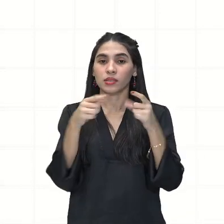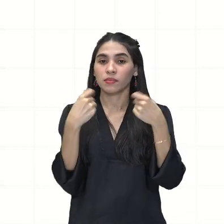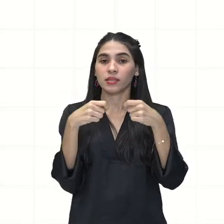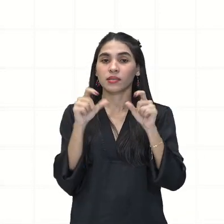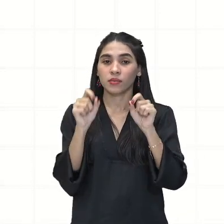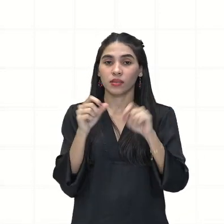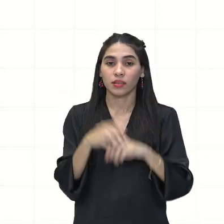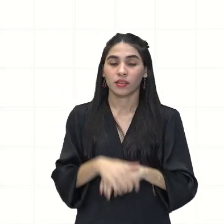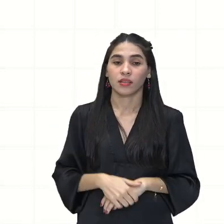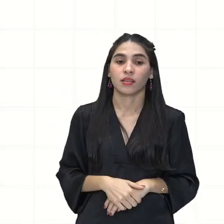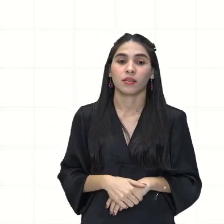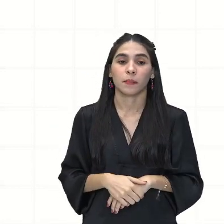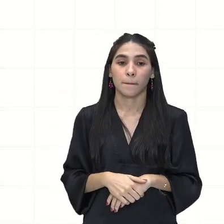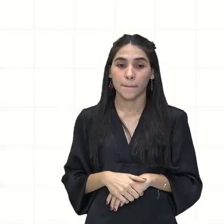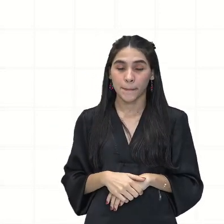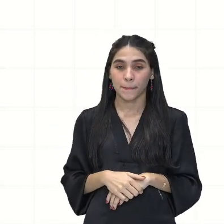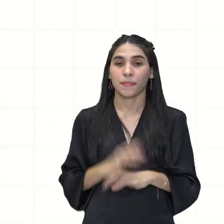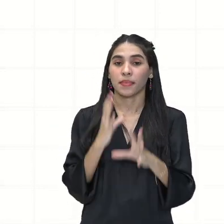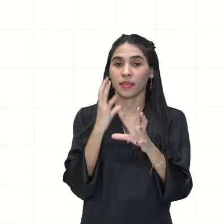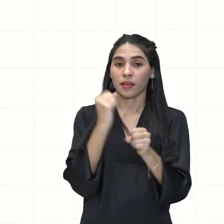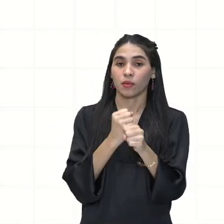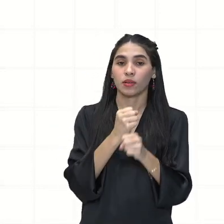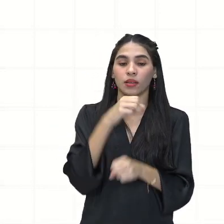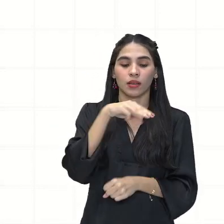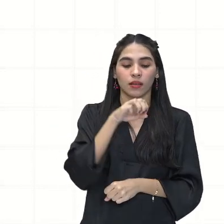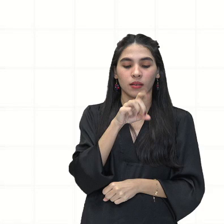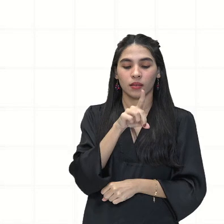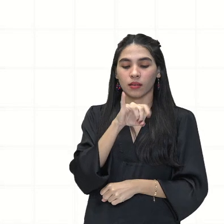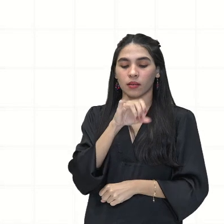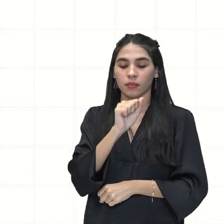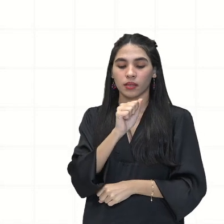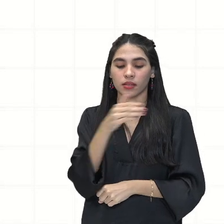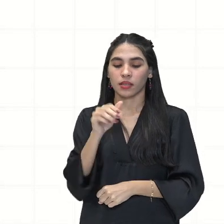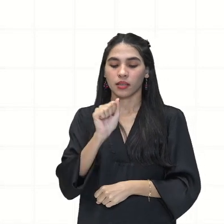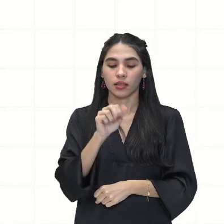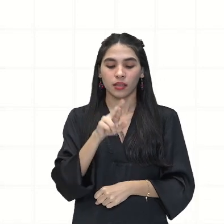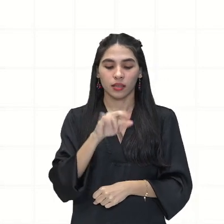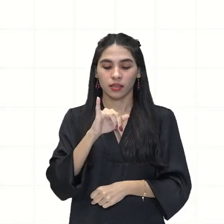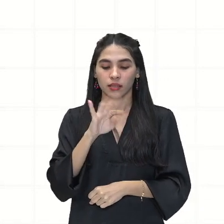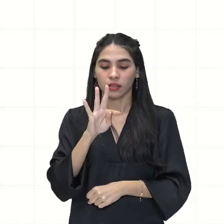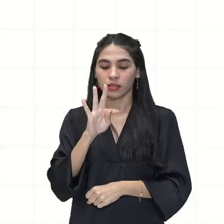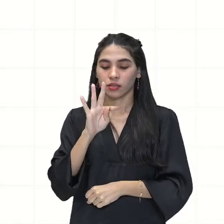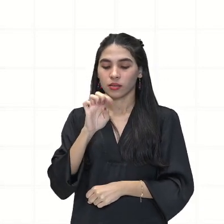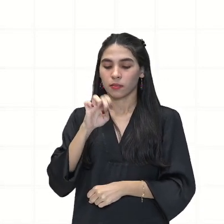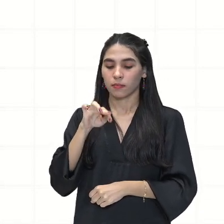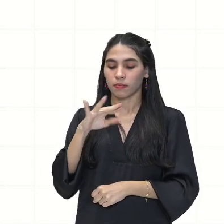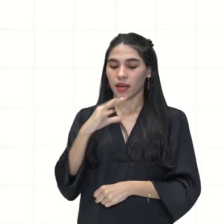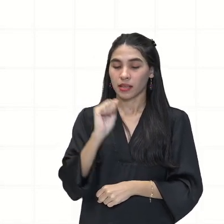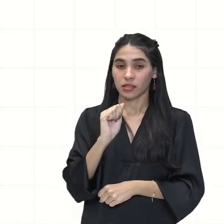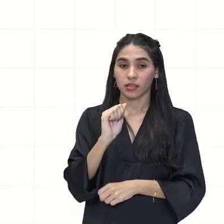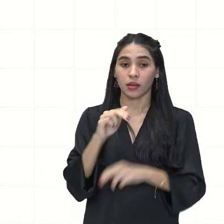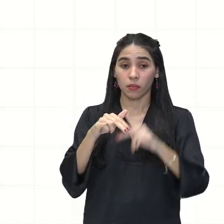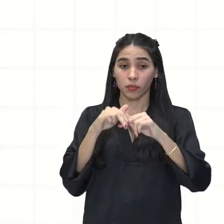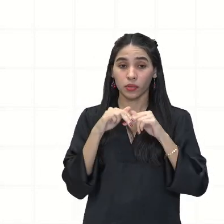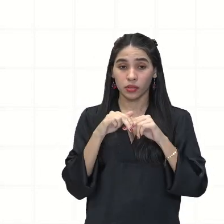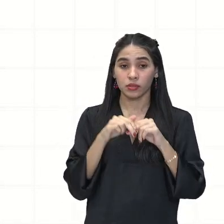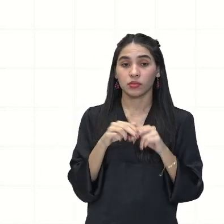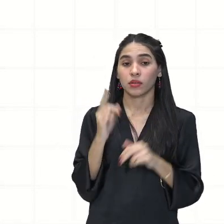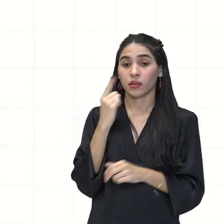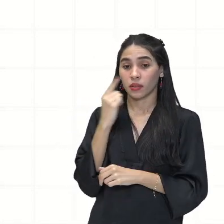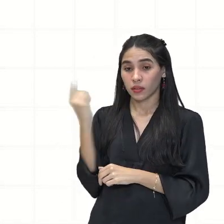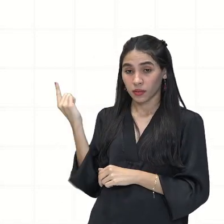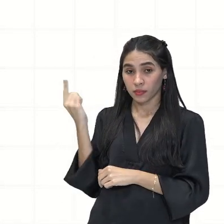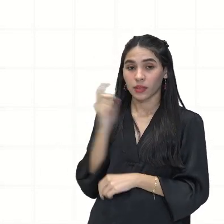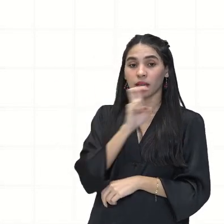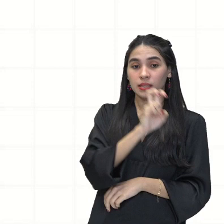necessário calcular a média aritmética. Então, está aqui, olha, no 6º ano, 5 com mais 8,